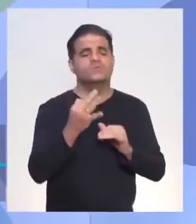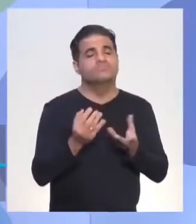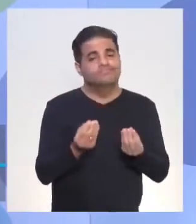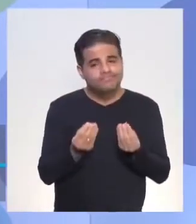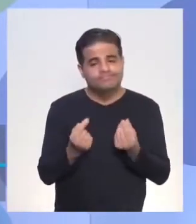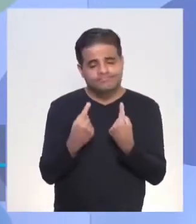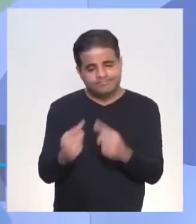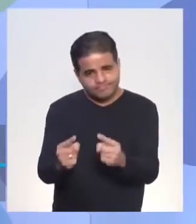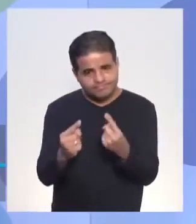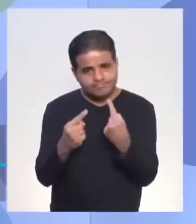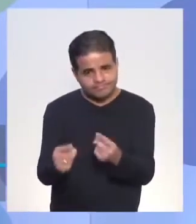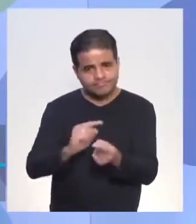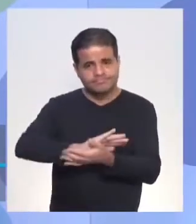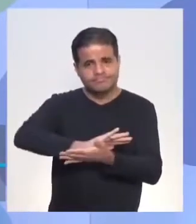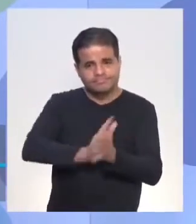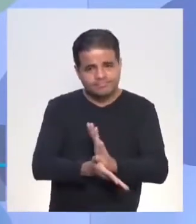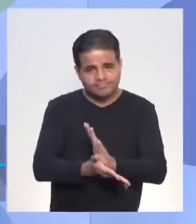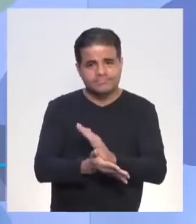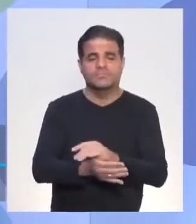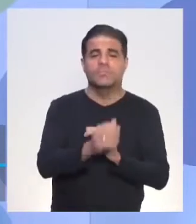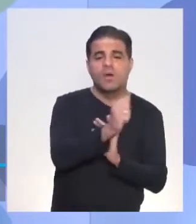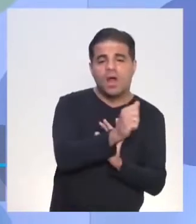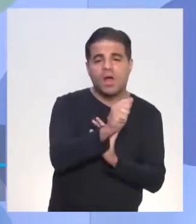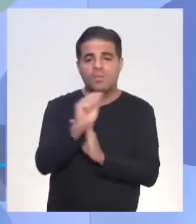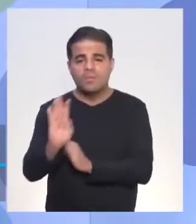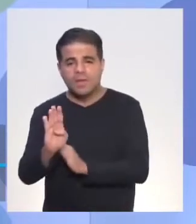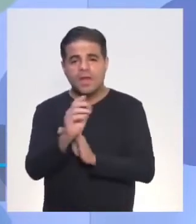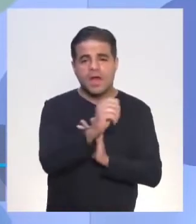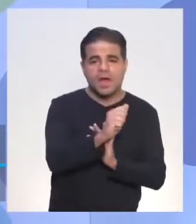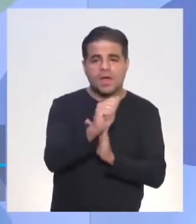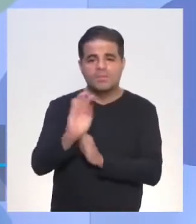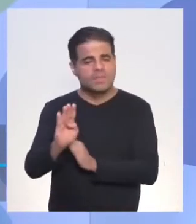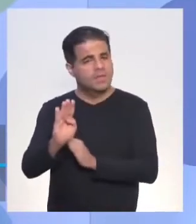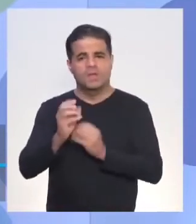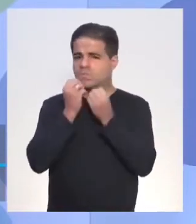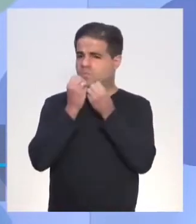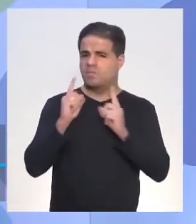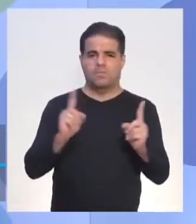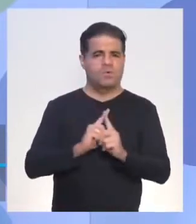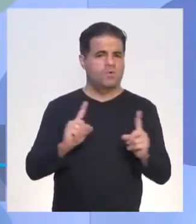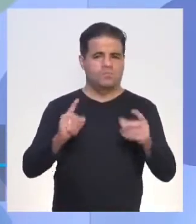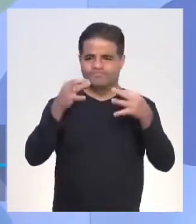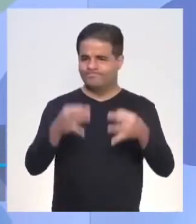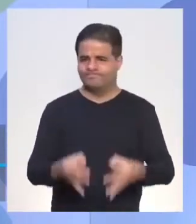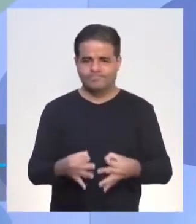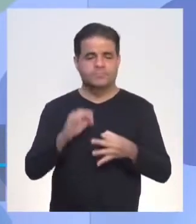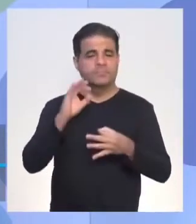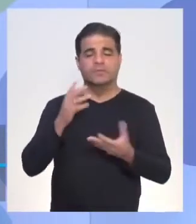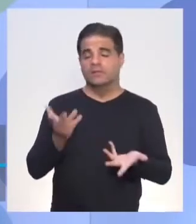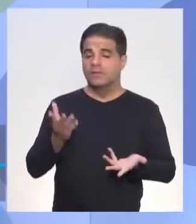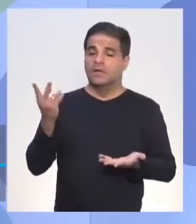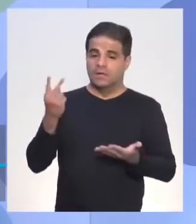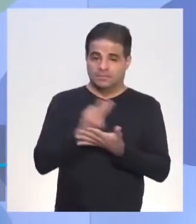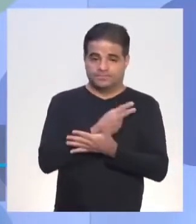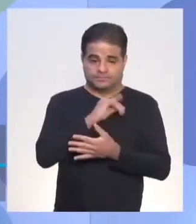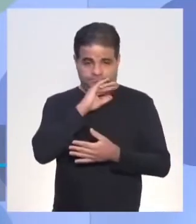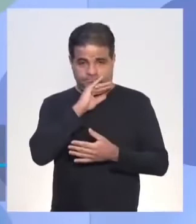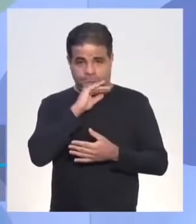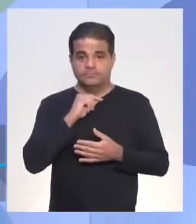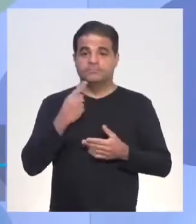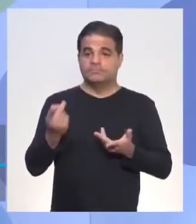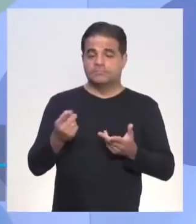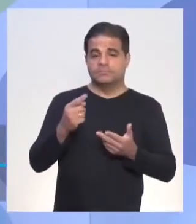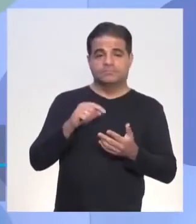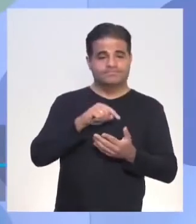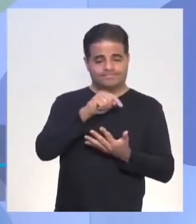poder combater o B, o A, o B. Então, isso não é saudável, isso não é legal, e é o posicionamento deles. Só que, necessariamente,